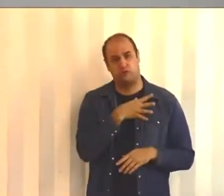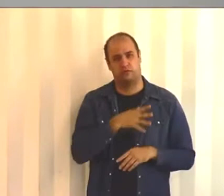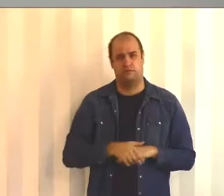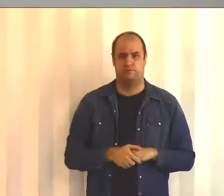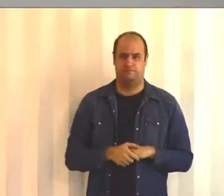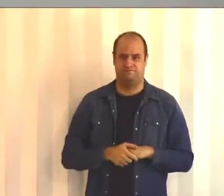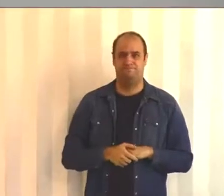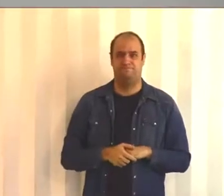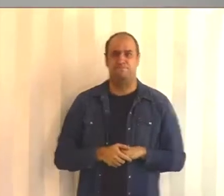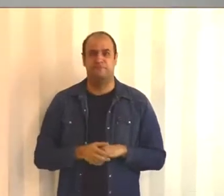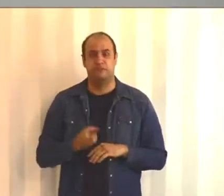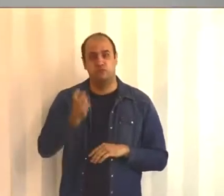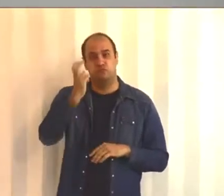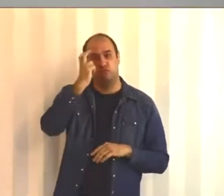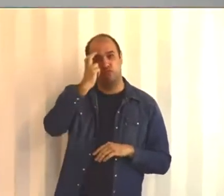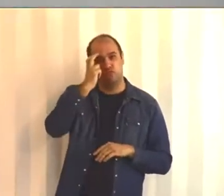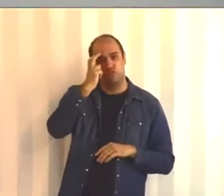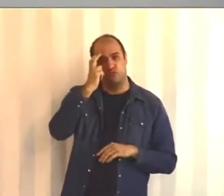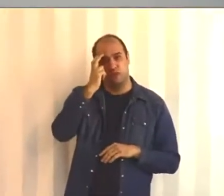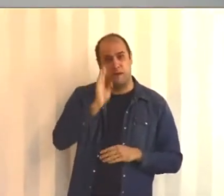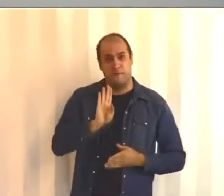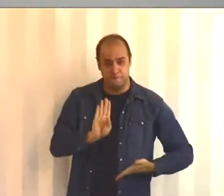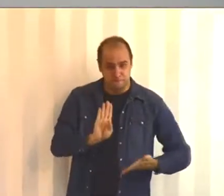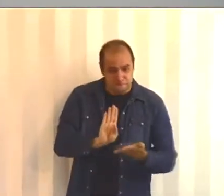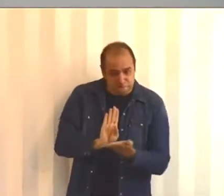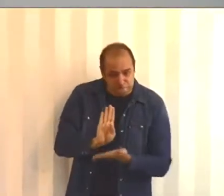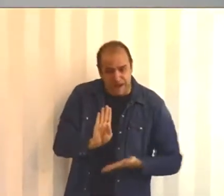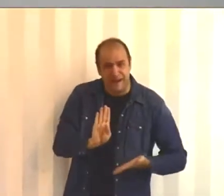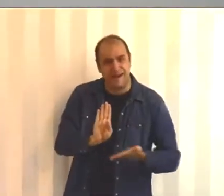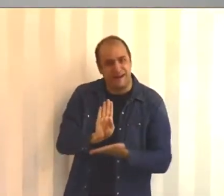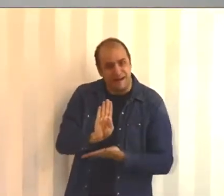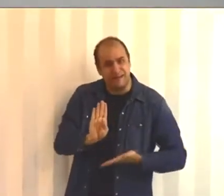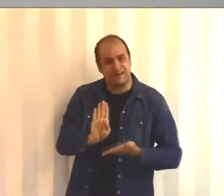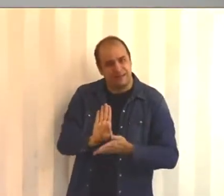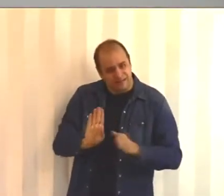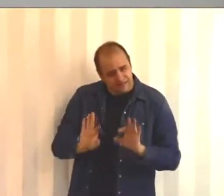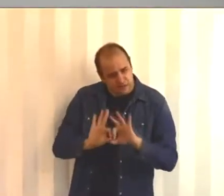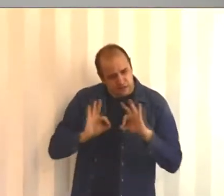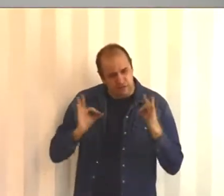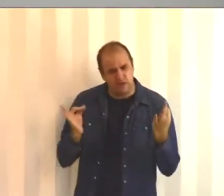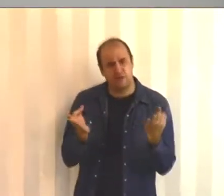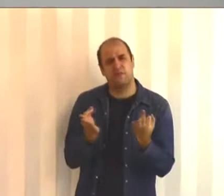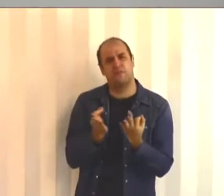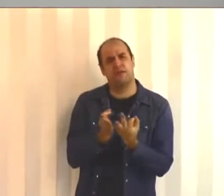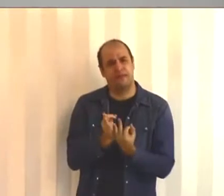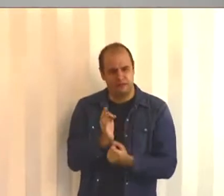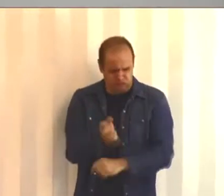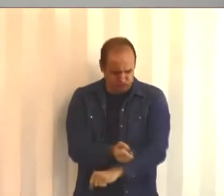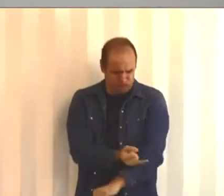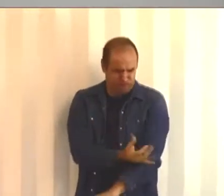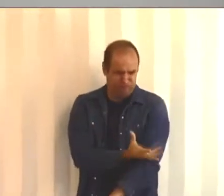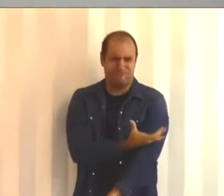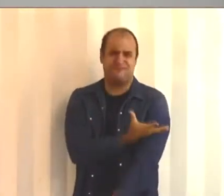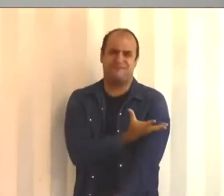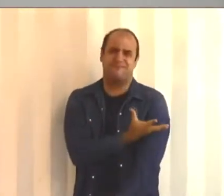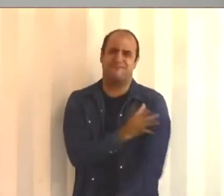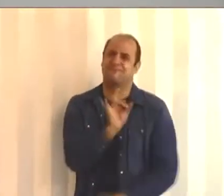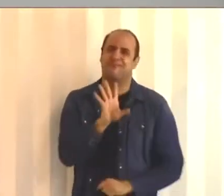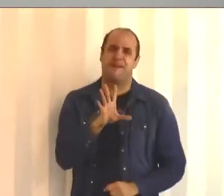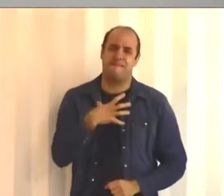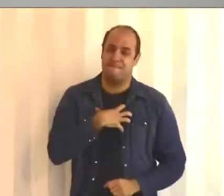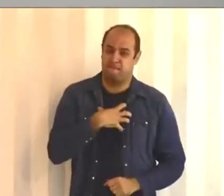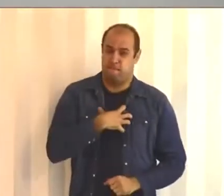nossa cultura baseou ou fundamentou a família inicialmente no sentimento mesmo,